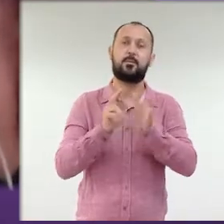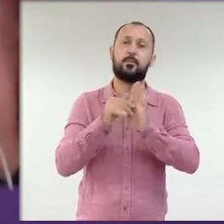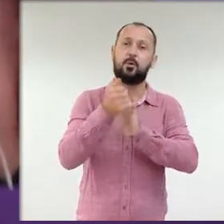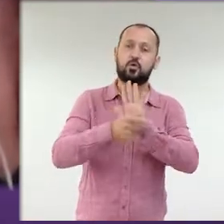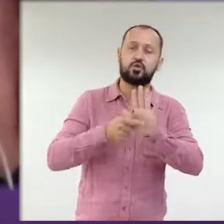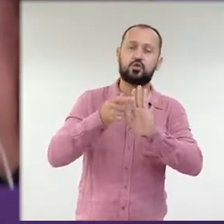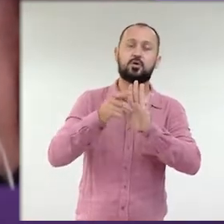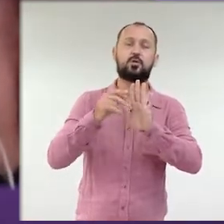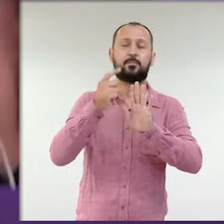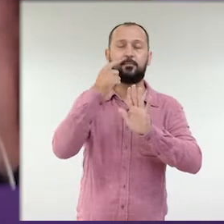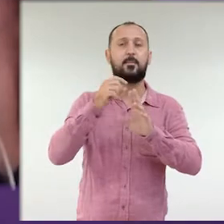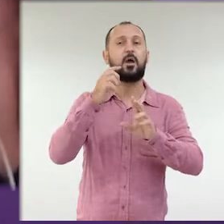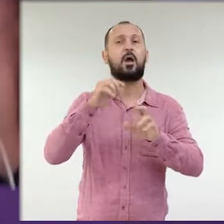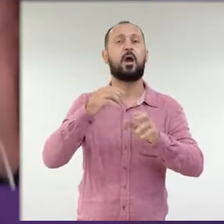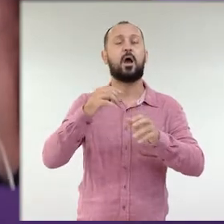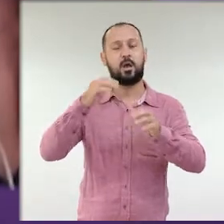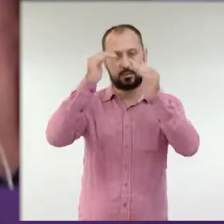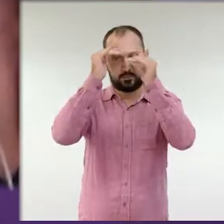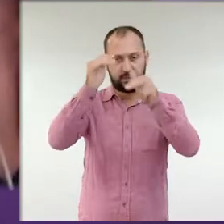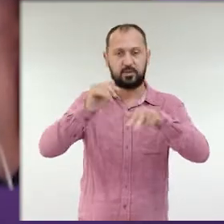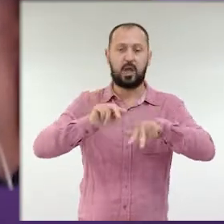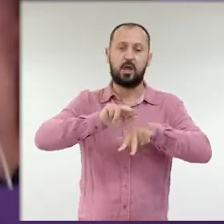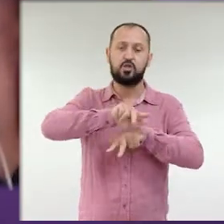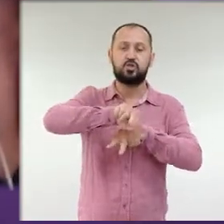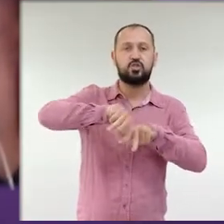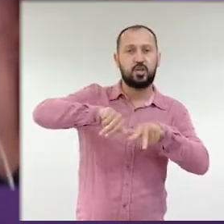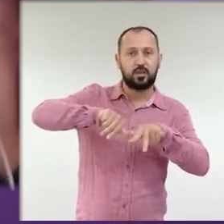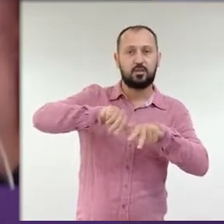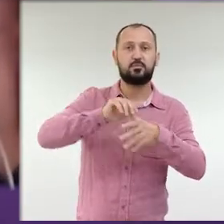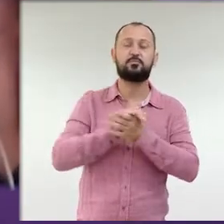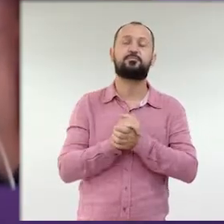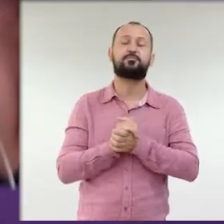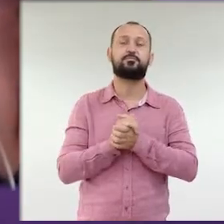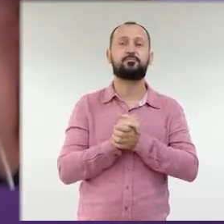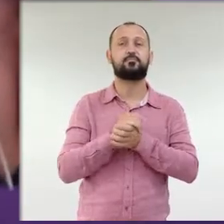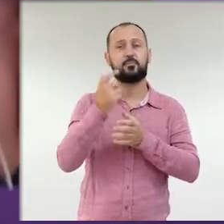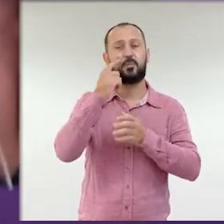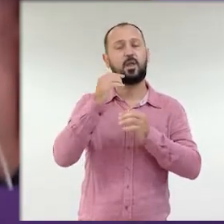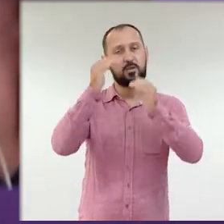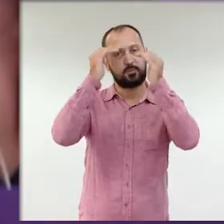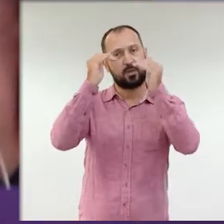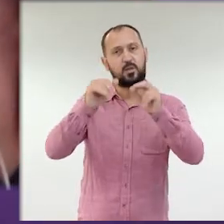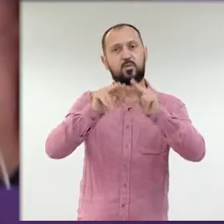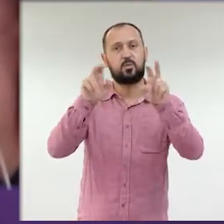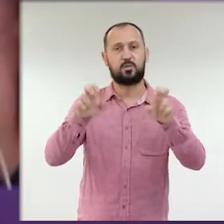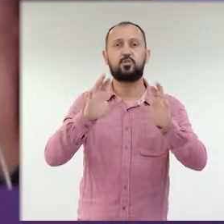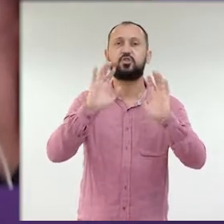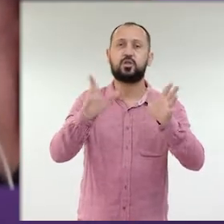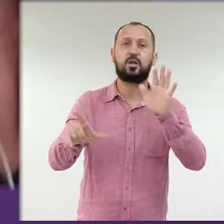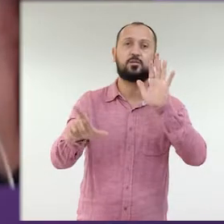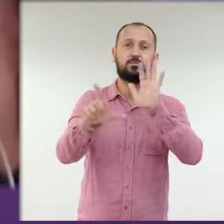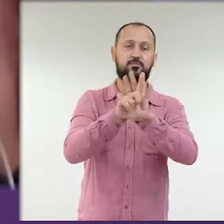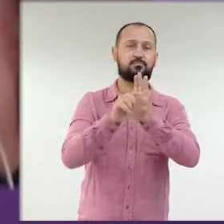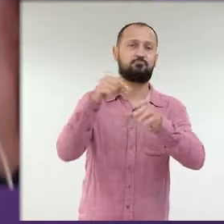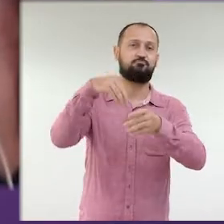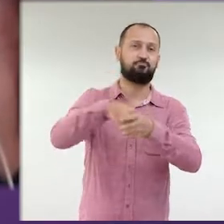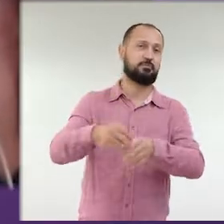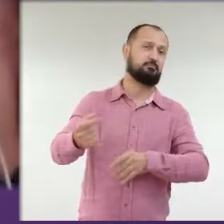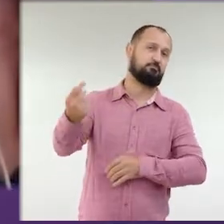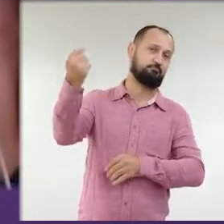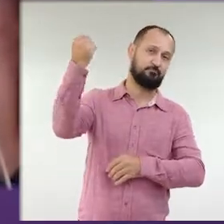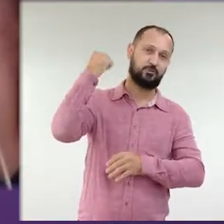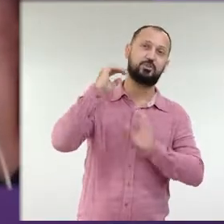educacionais na perspectiva de gênero e currículos escolares em todos os níveis de ensino abordando a temática. Isso já estava na Lei Maria da